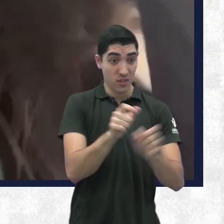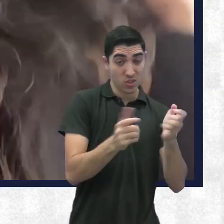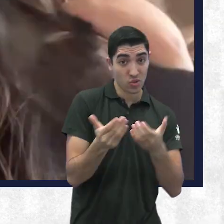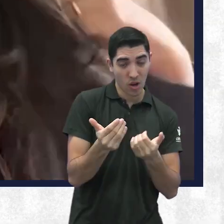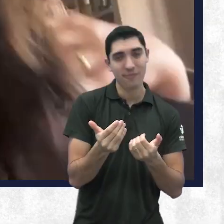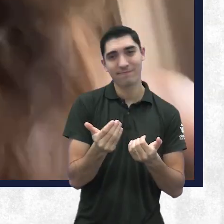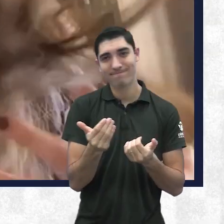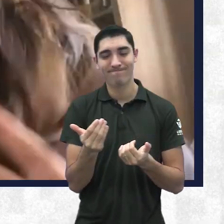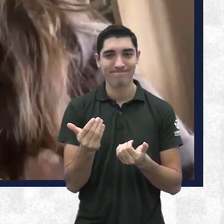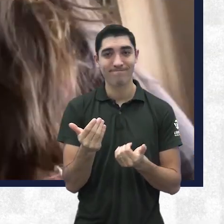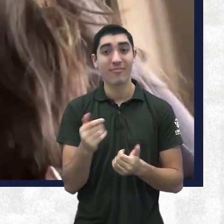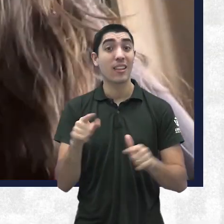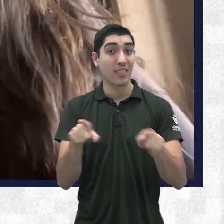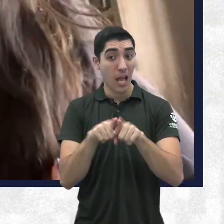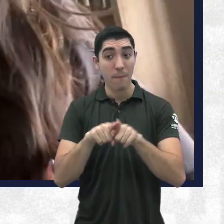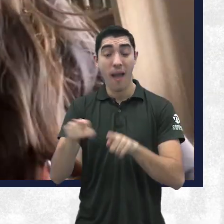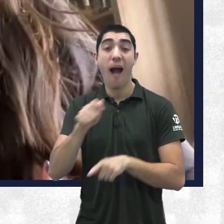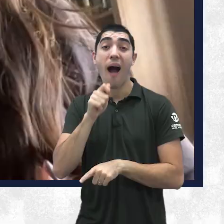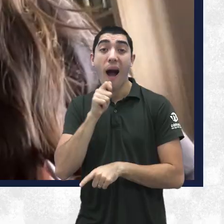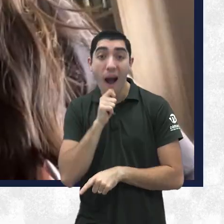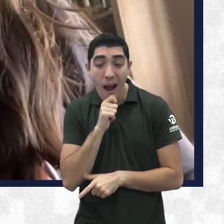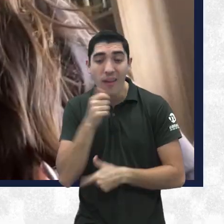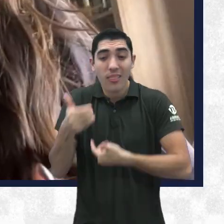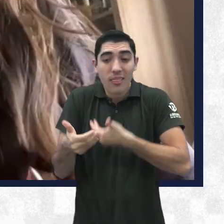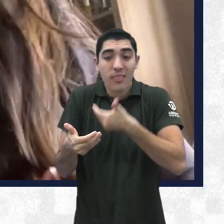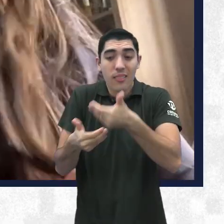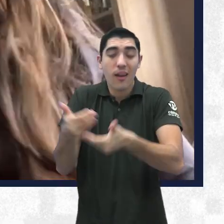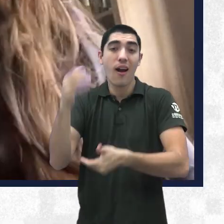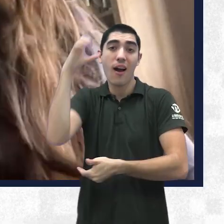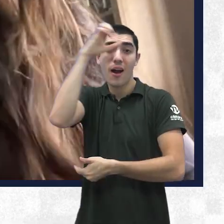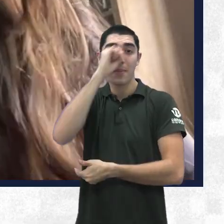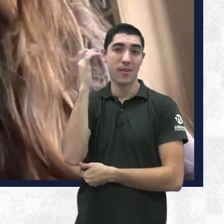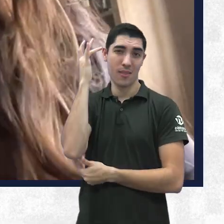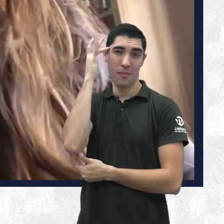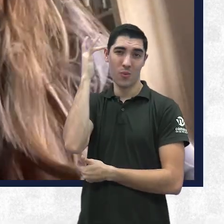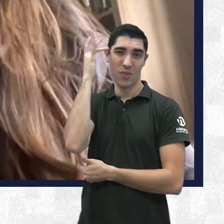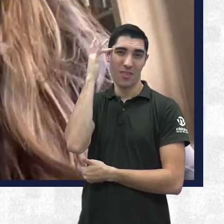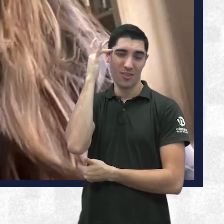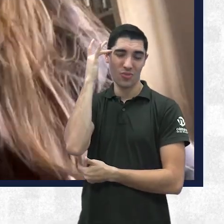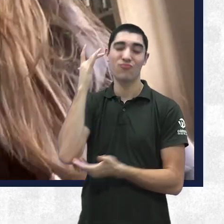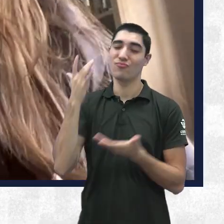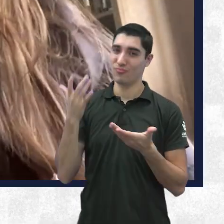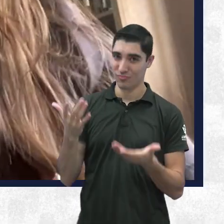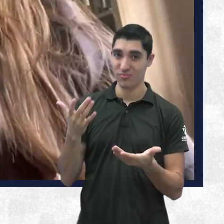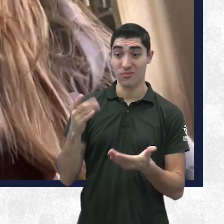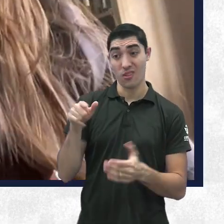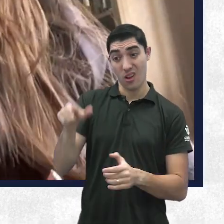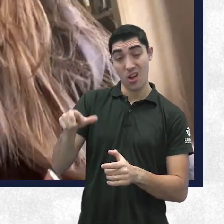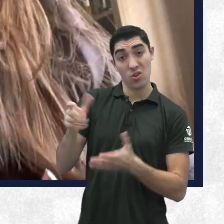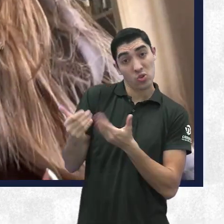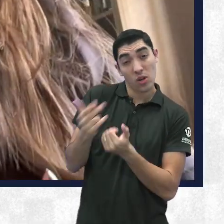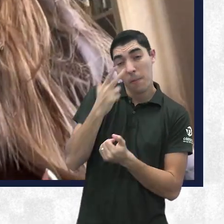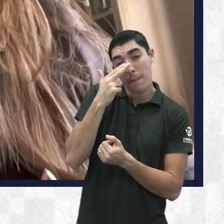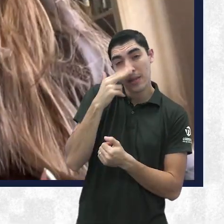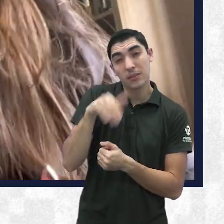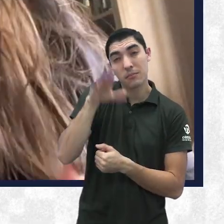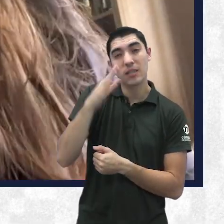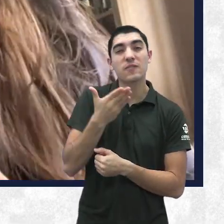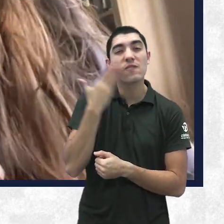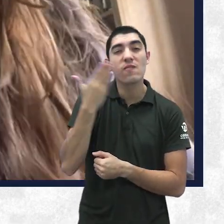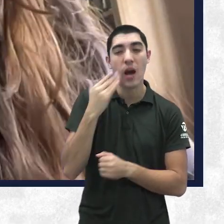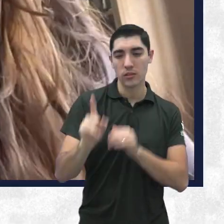sejam também, são pessoas que estão em fase de amadurecimento, né? Então, eles são